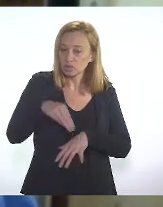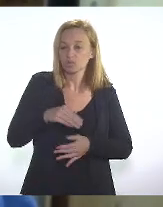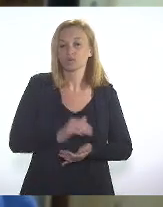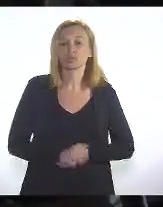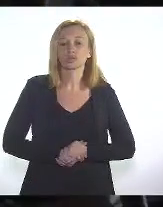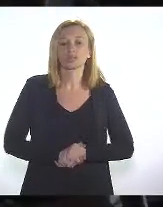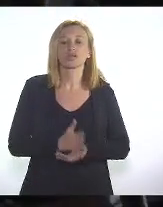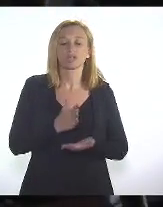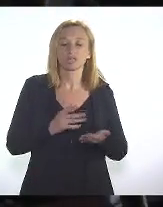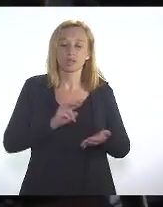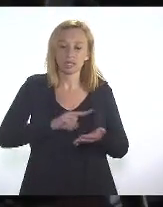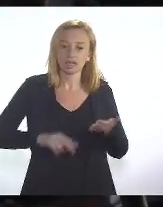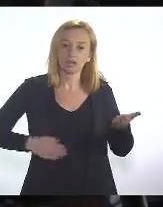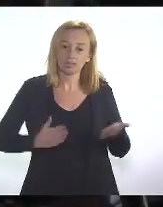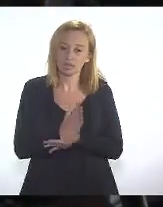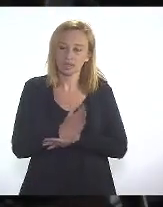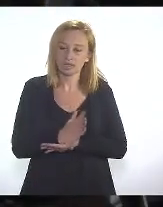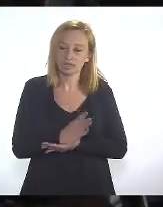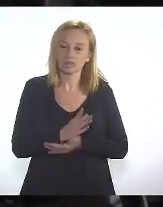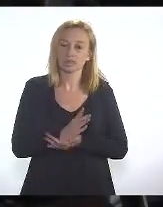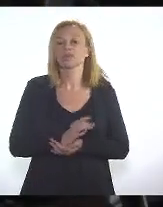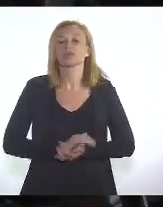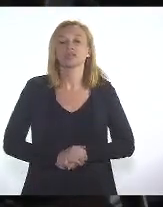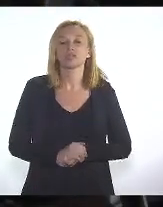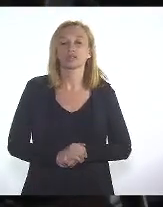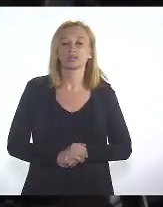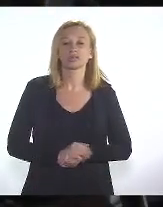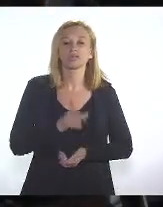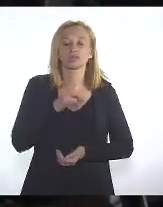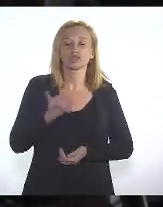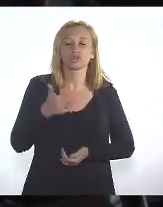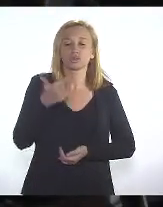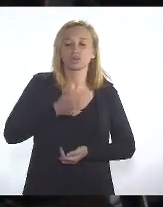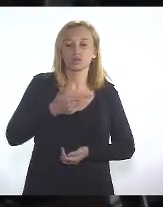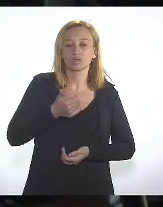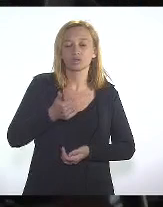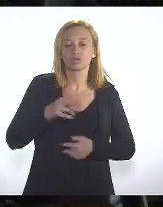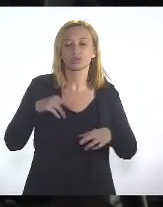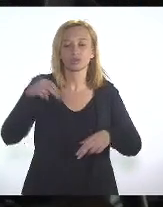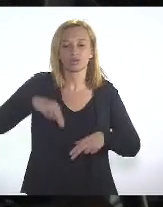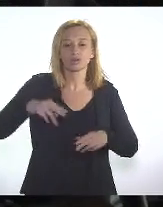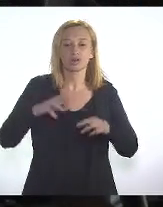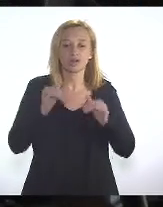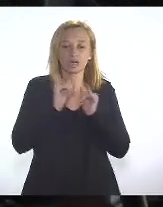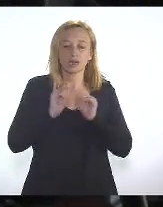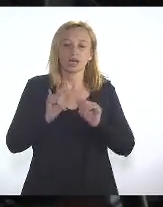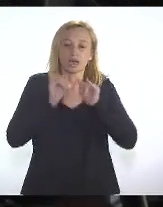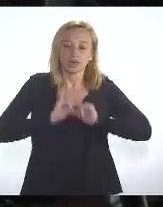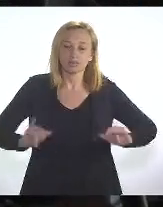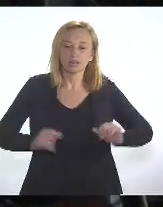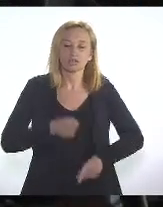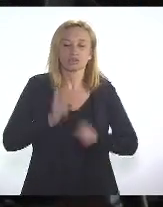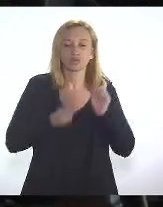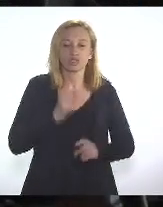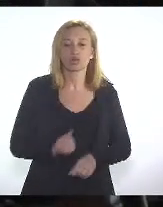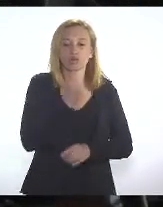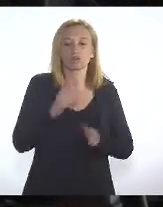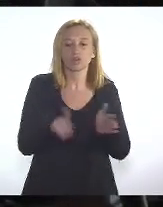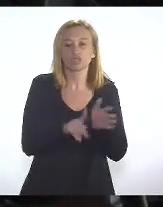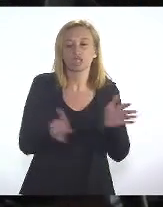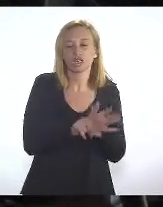15h16. Lida e aprovada a ata, passa-se a ordem do dia 12 de novembro. Anuncio em regime de urgência em discussão única projeto de